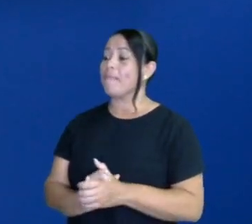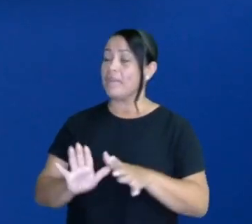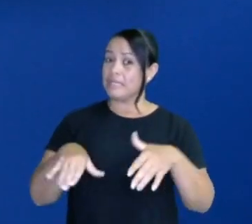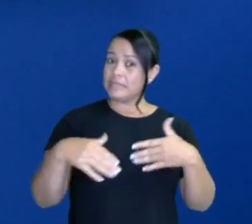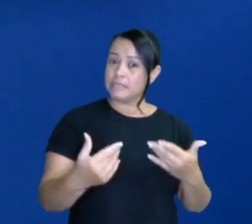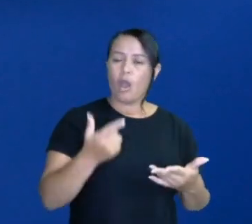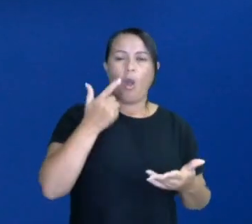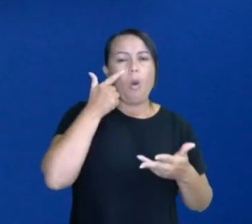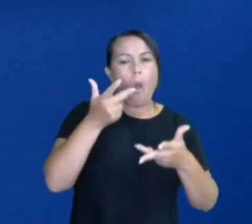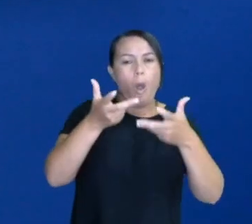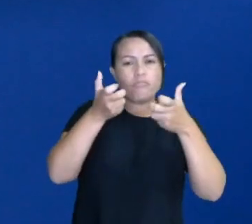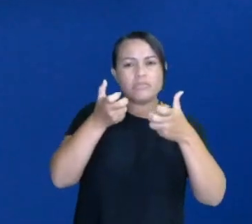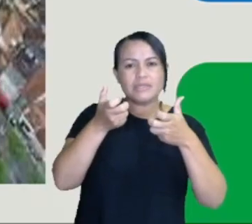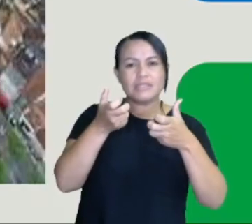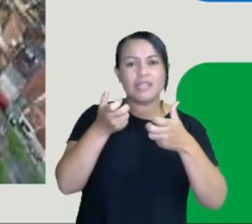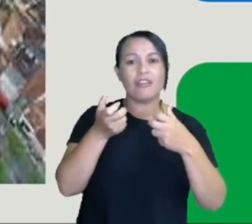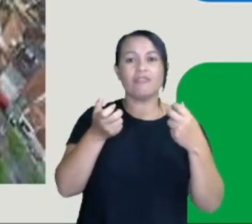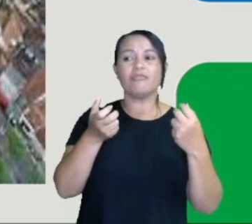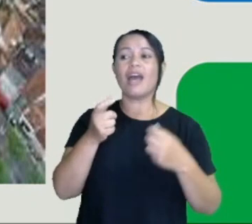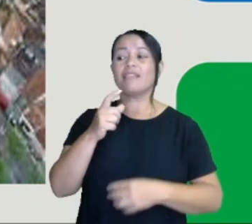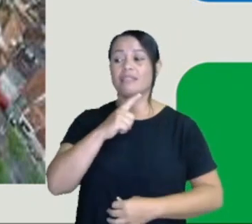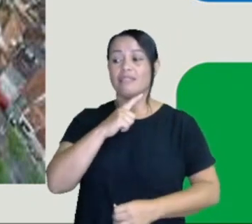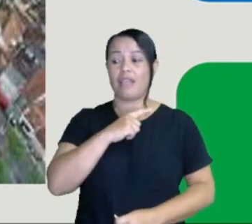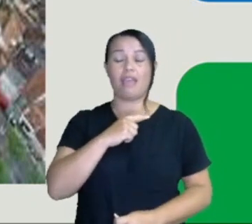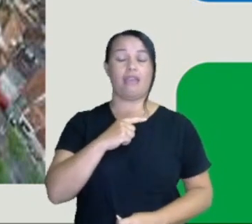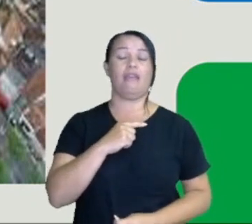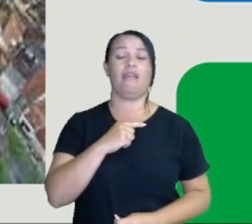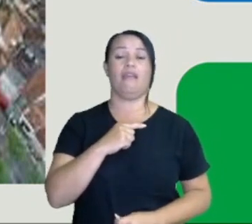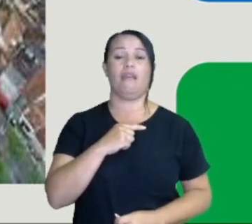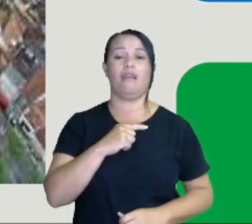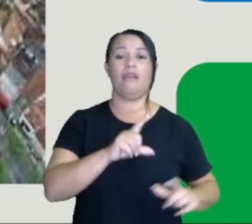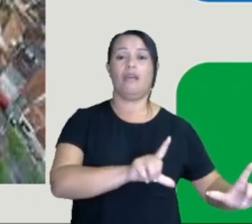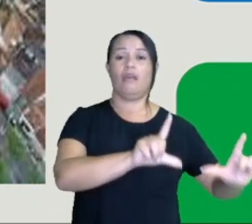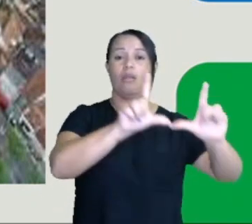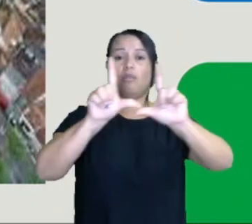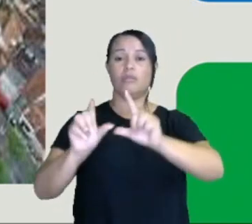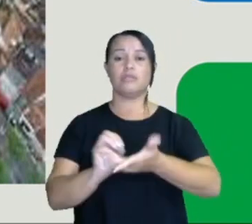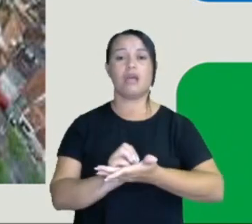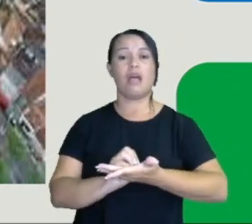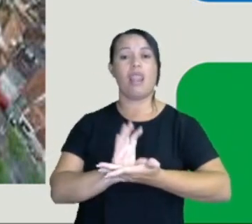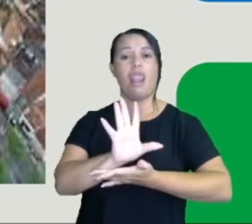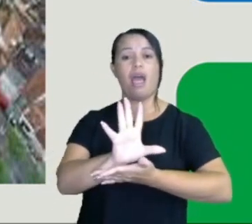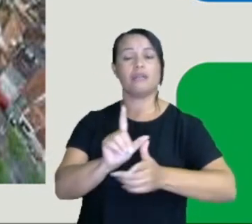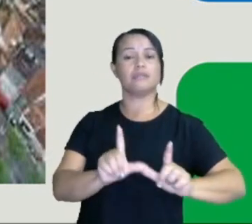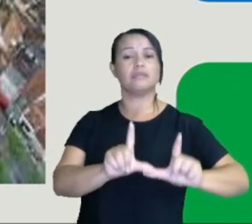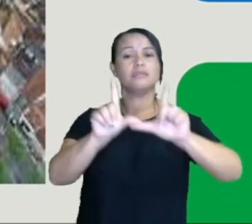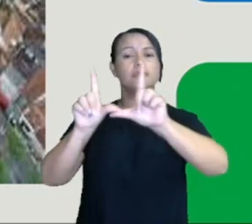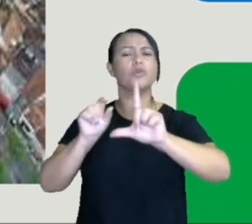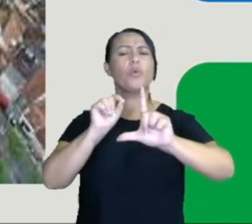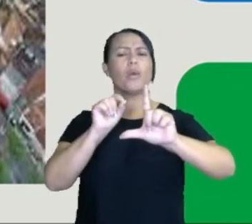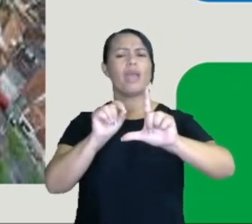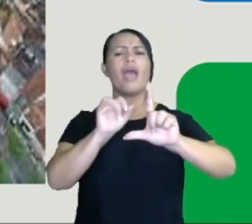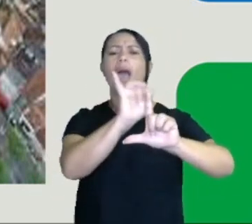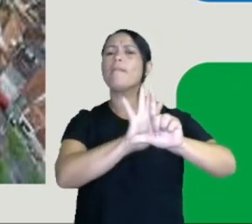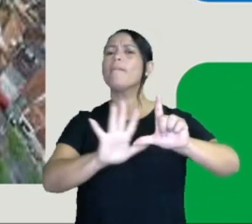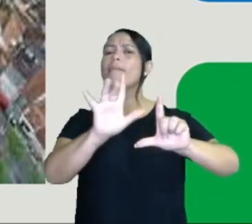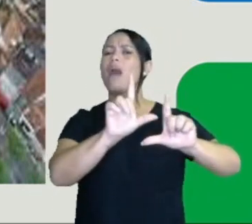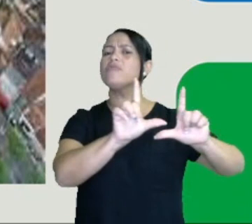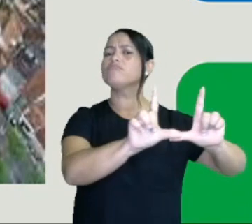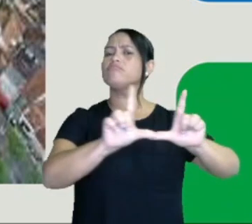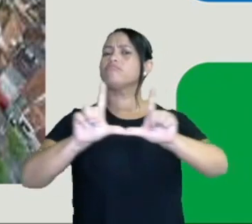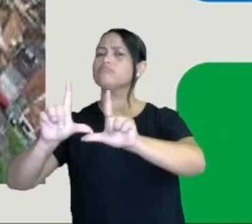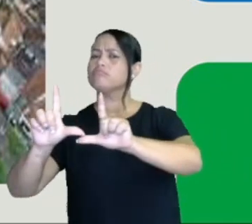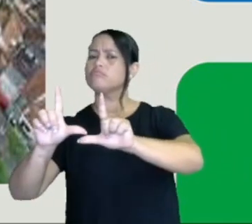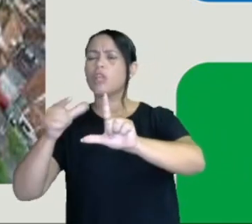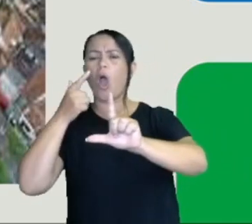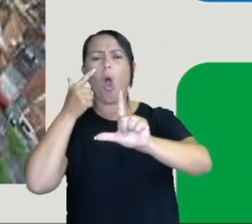Então, vocês vão analisar aqui no slide aqui essas imagens. Então, vocês